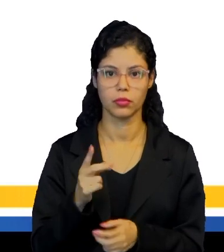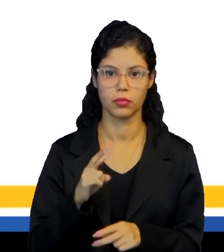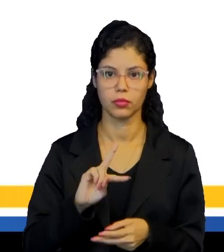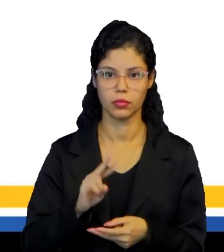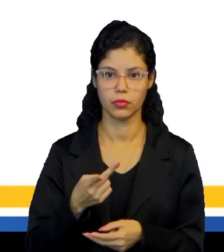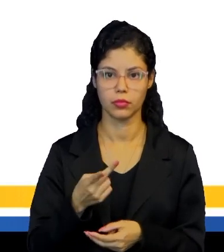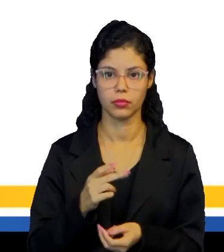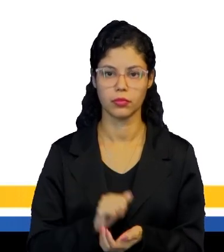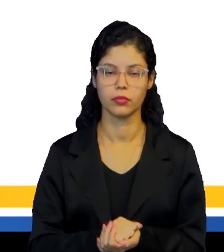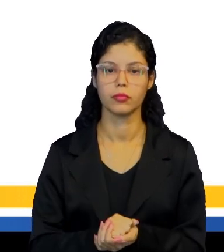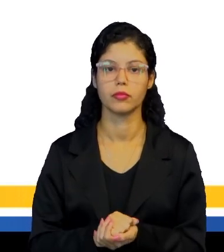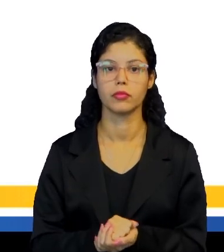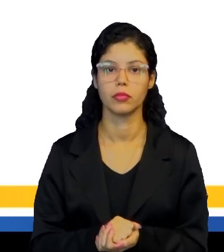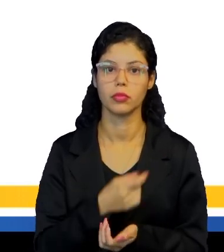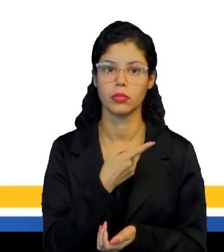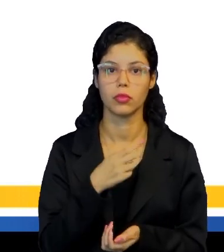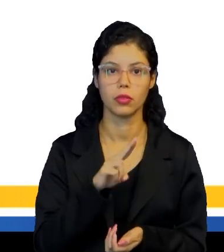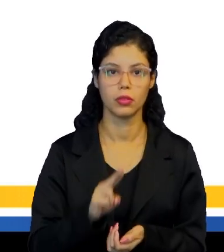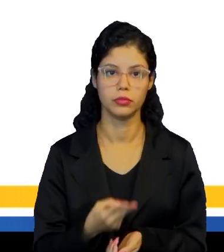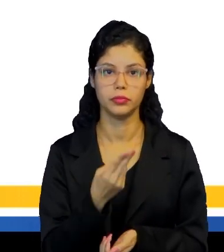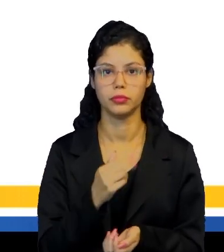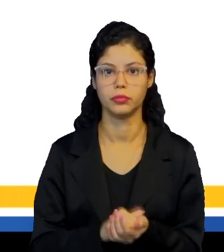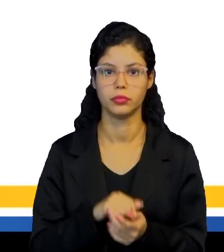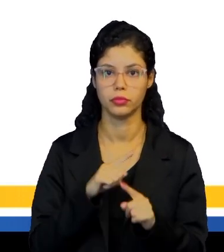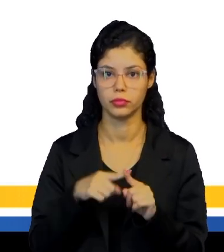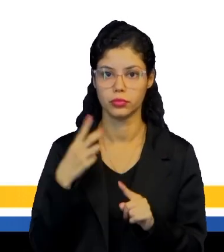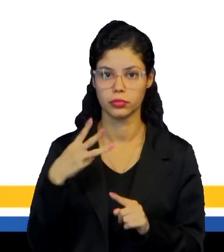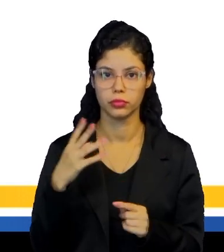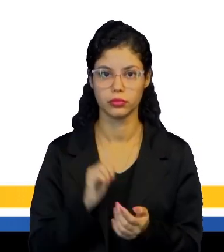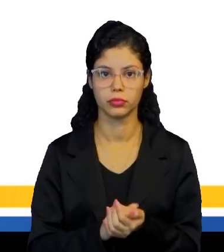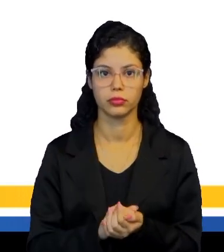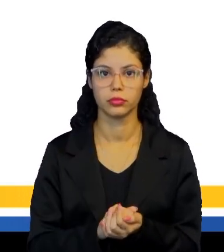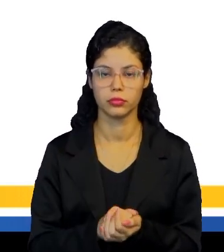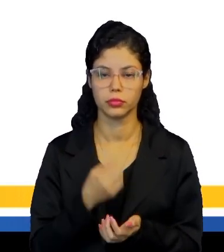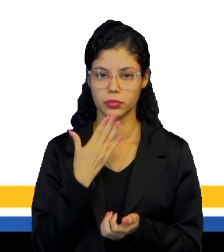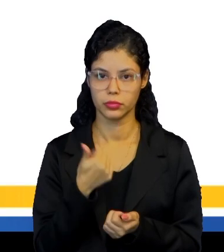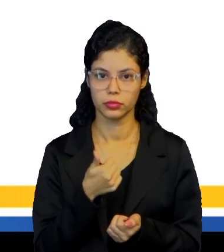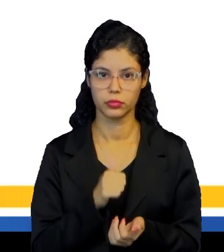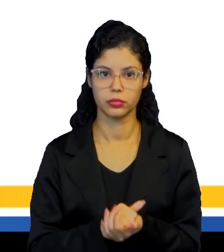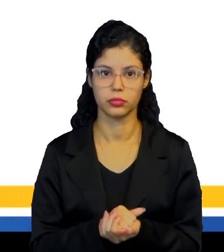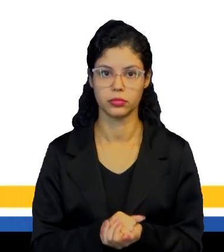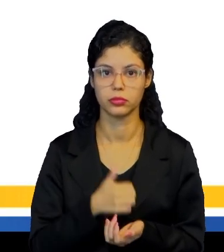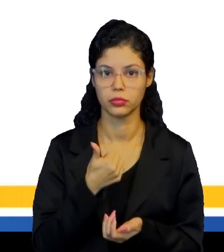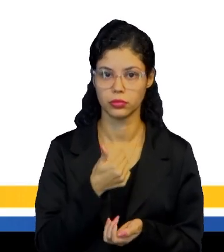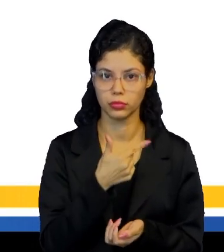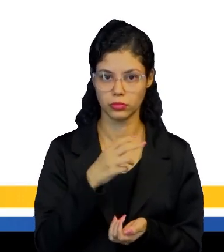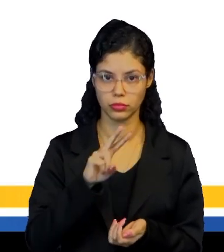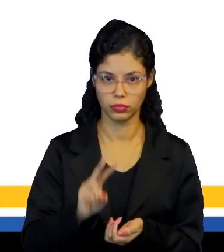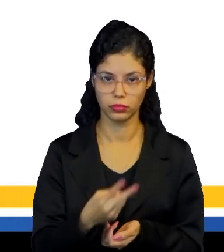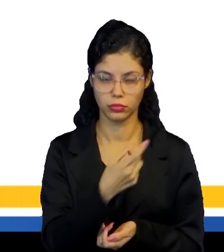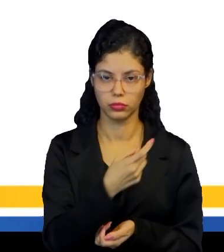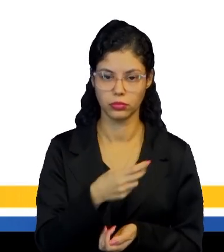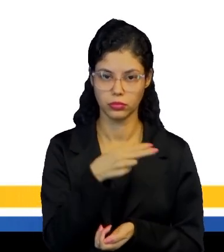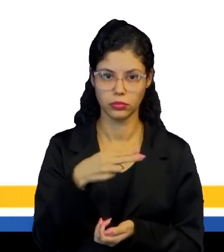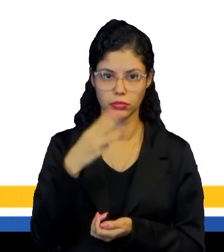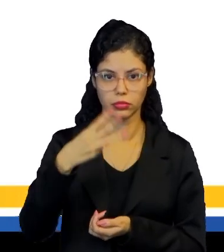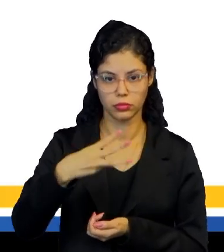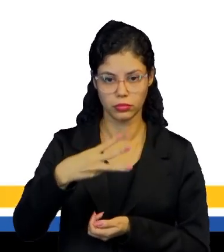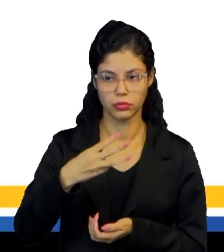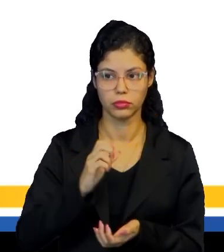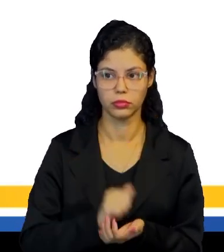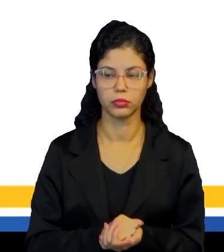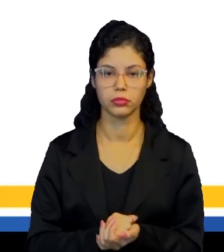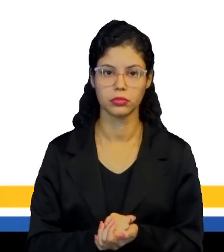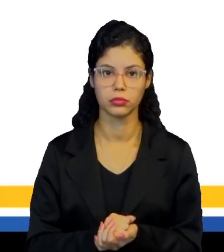2 mil vezes x e dez mil vezes três tudo bem então vai ficar 2000 x